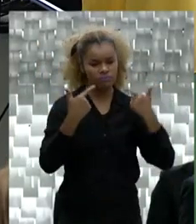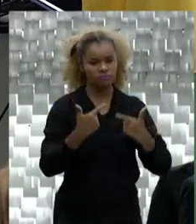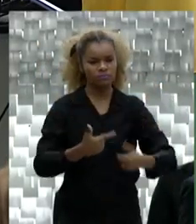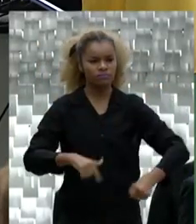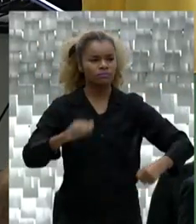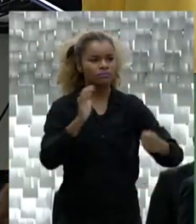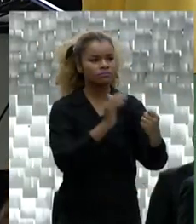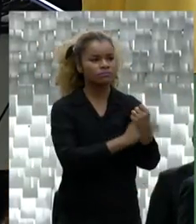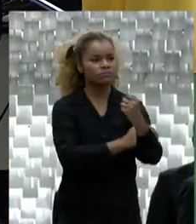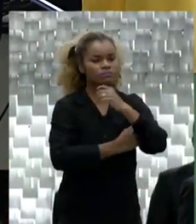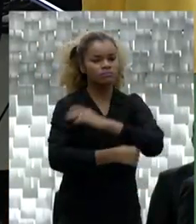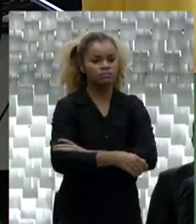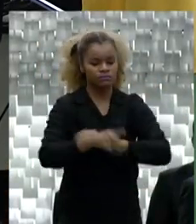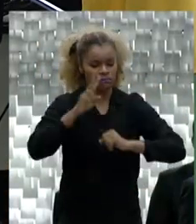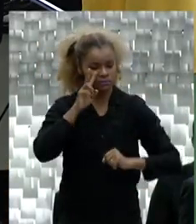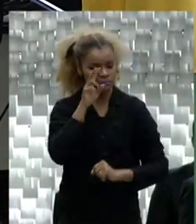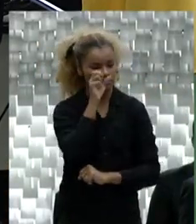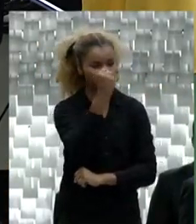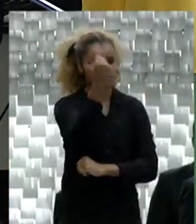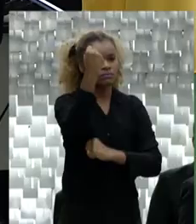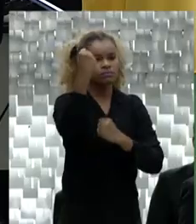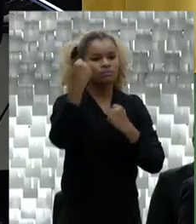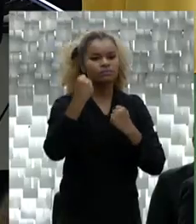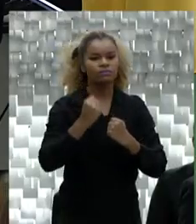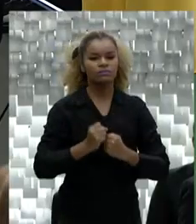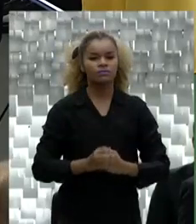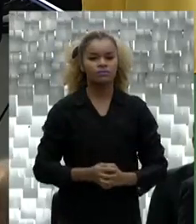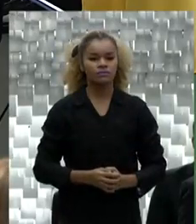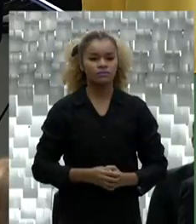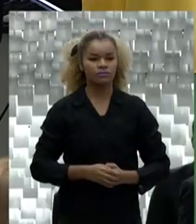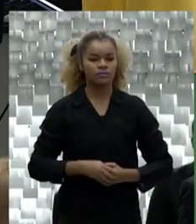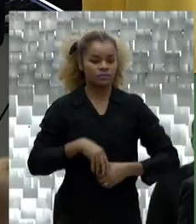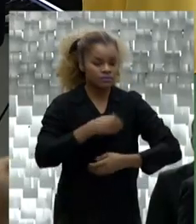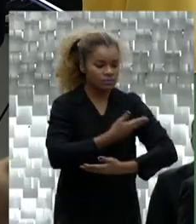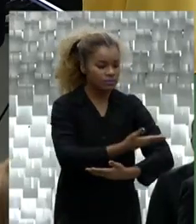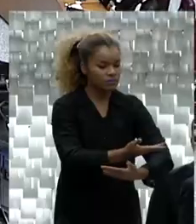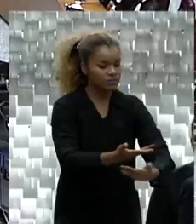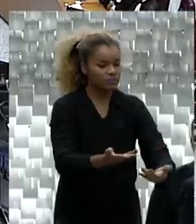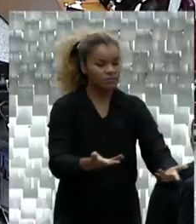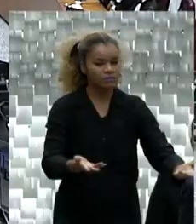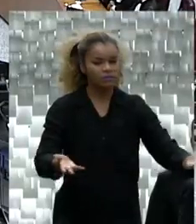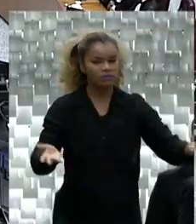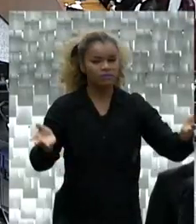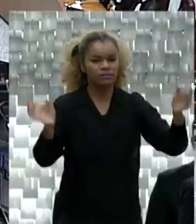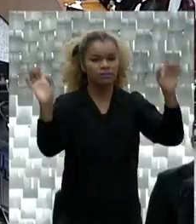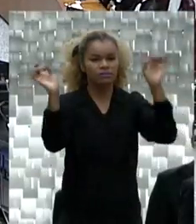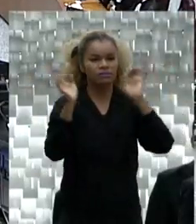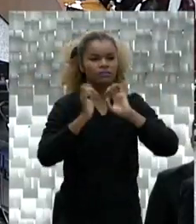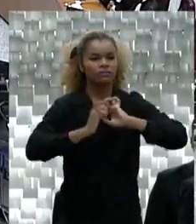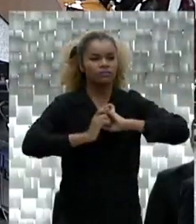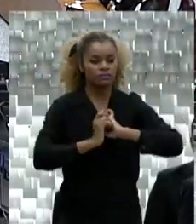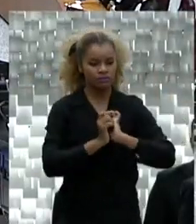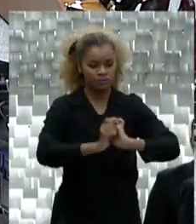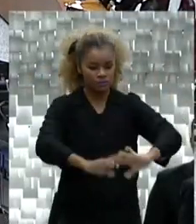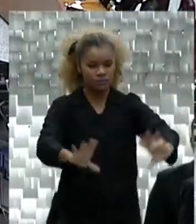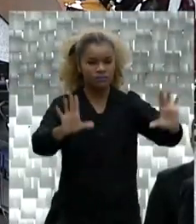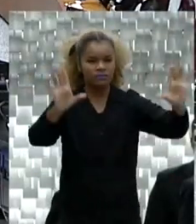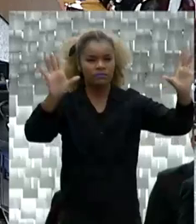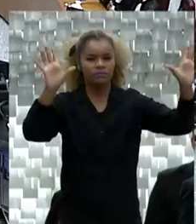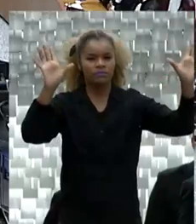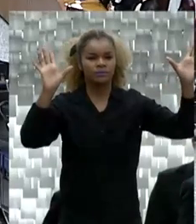conseguimos conquistar com um braço forte em teu seio,